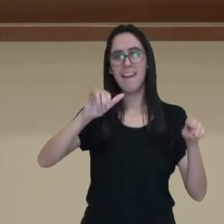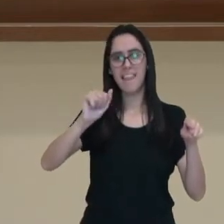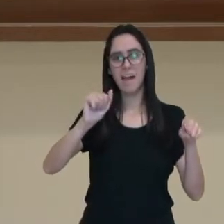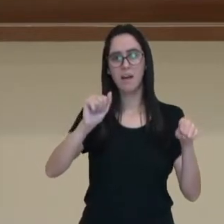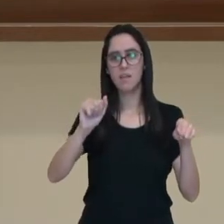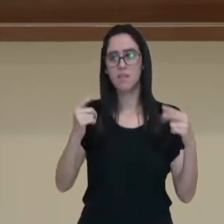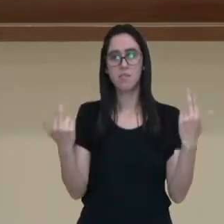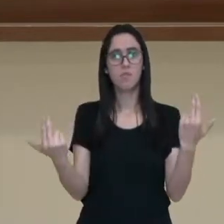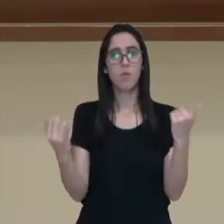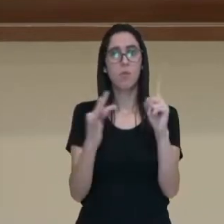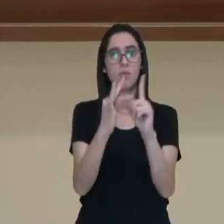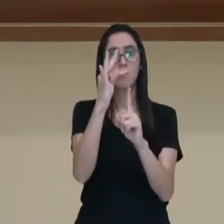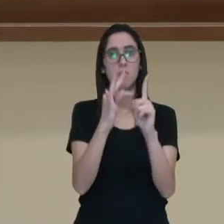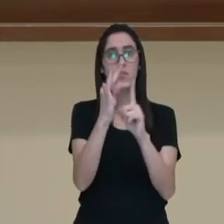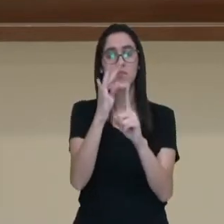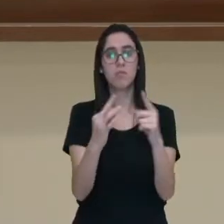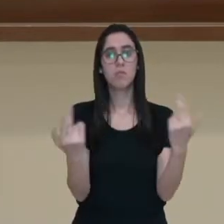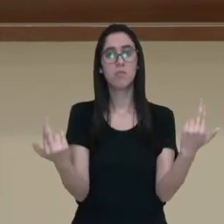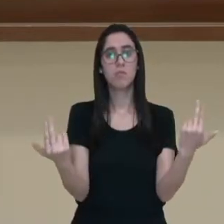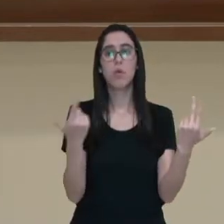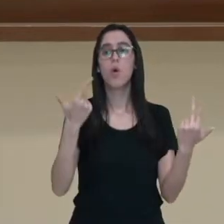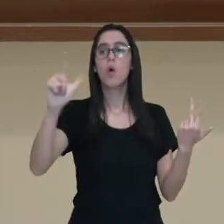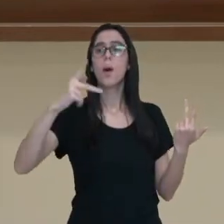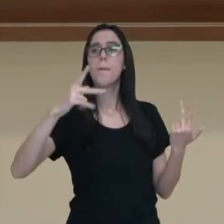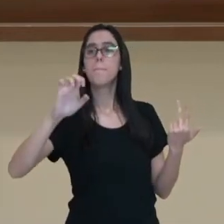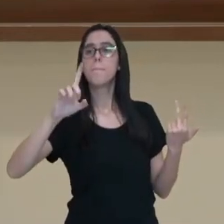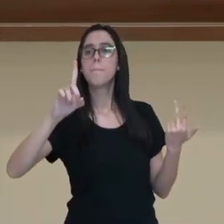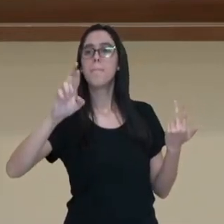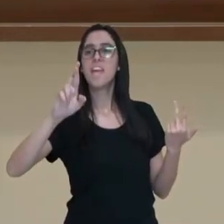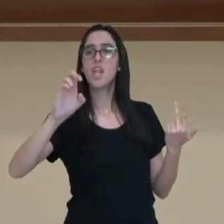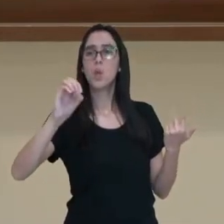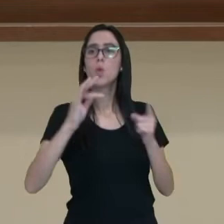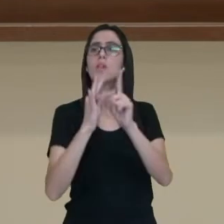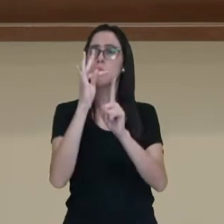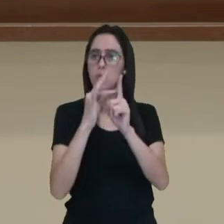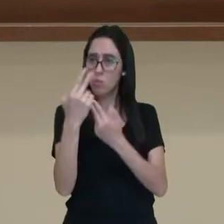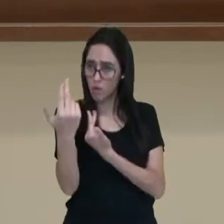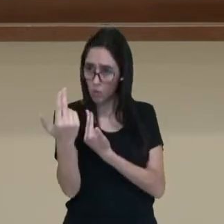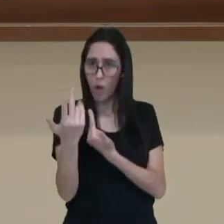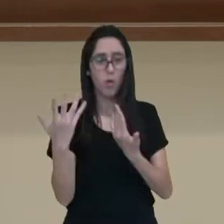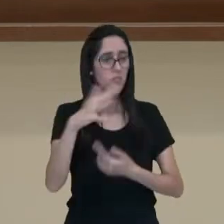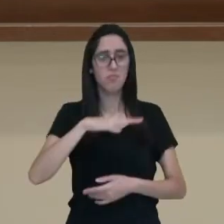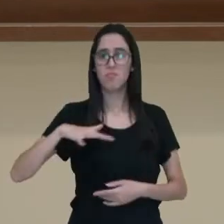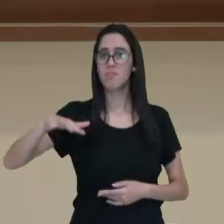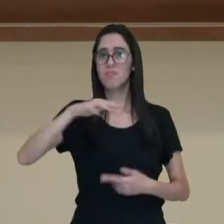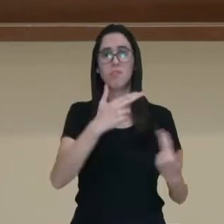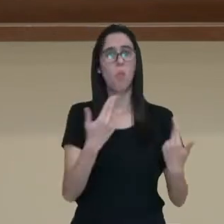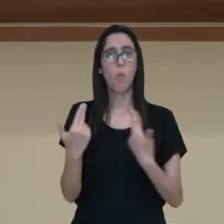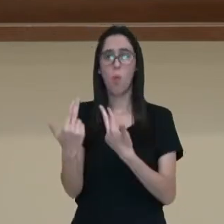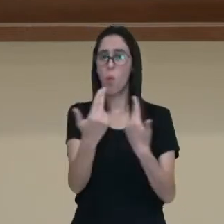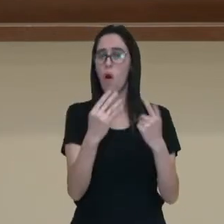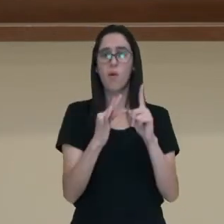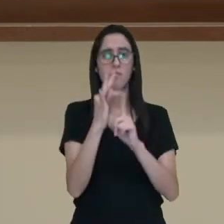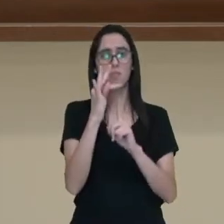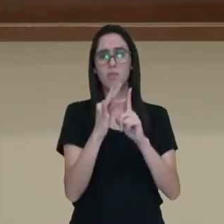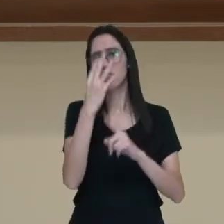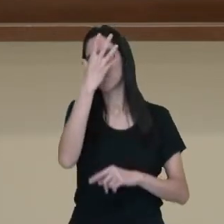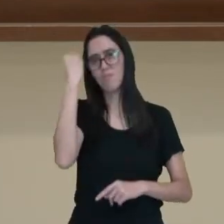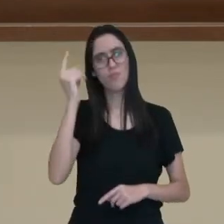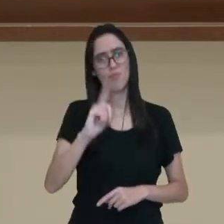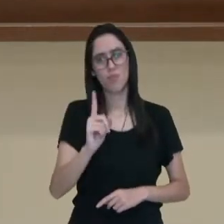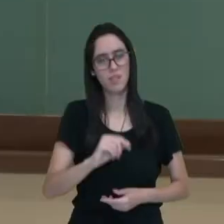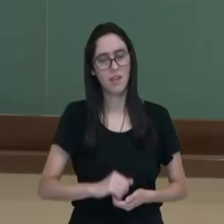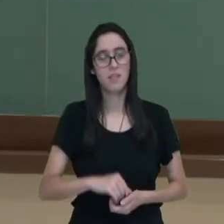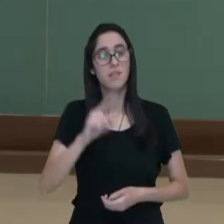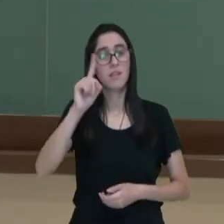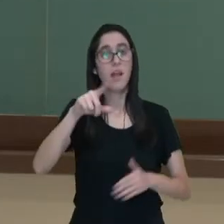tempo também com a mesma temperatura de Pedro. Então, Pedro e Maria também estão com a temperatura igual. Então, não dá para esquecer isso. É uma